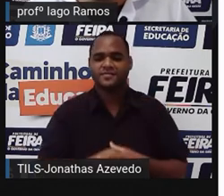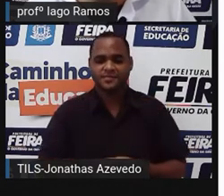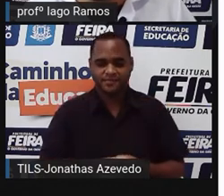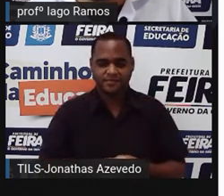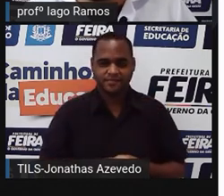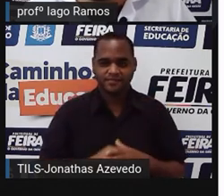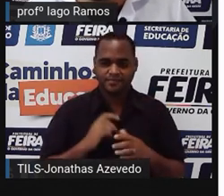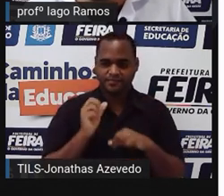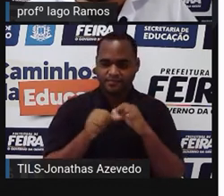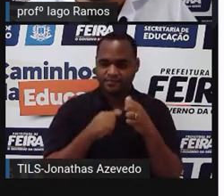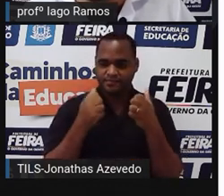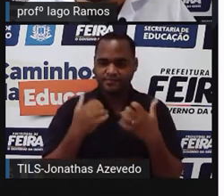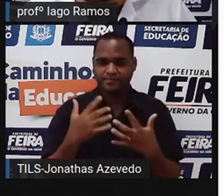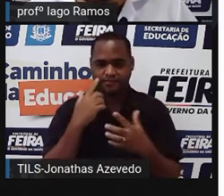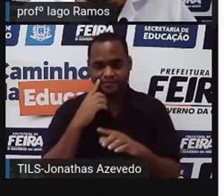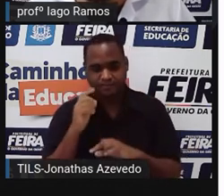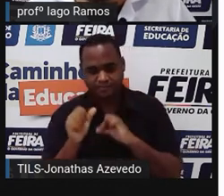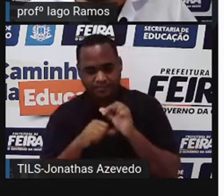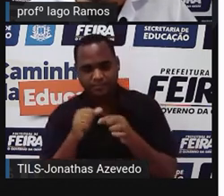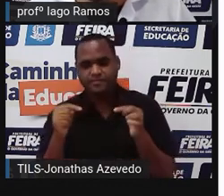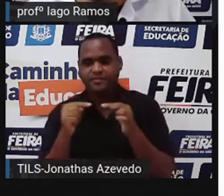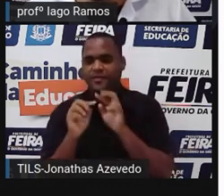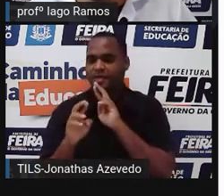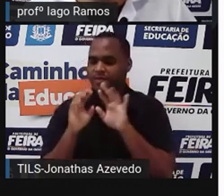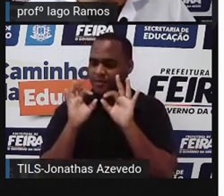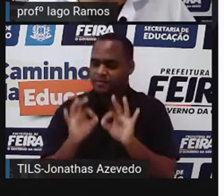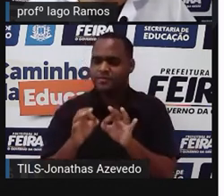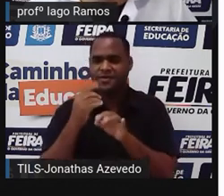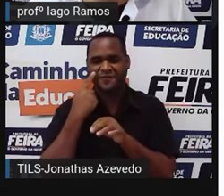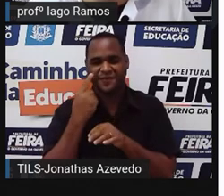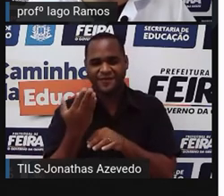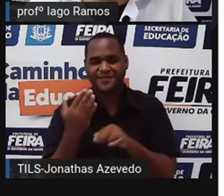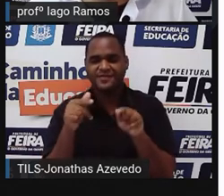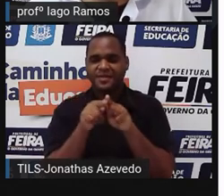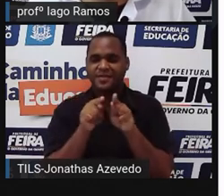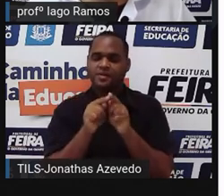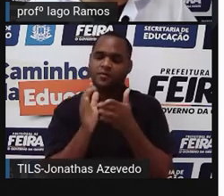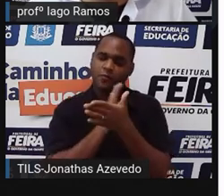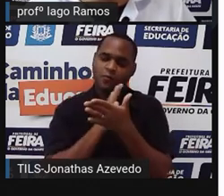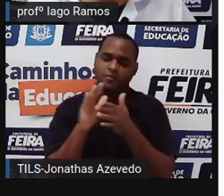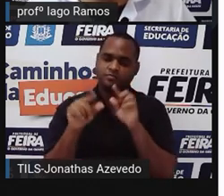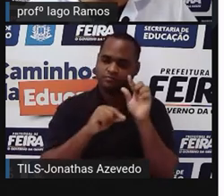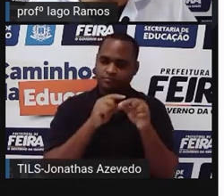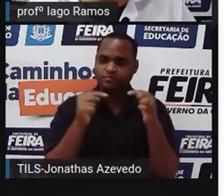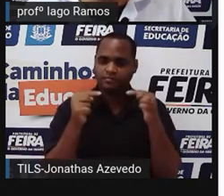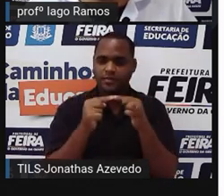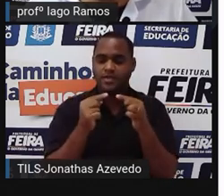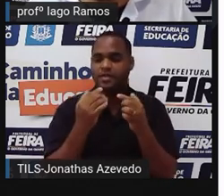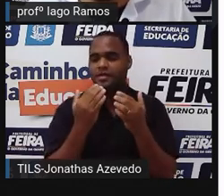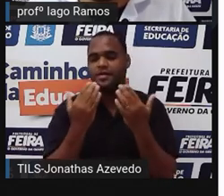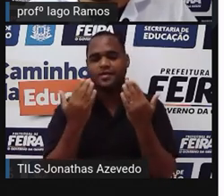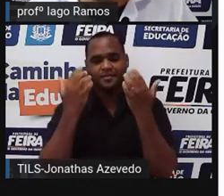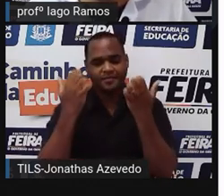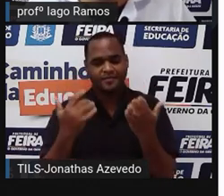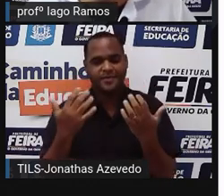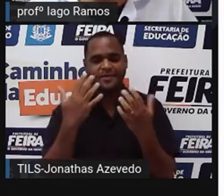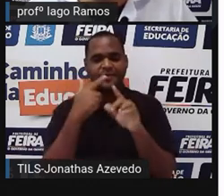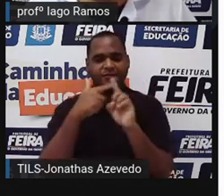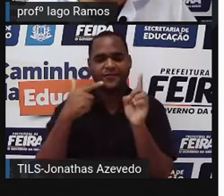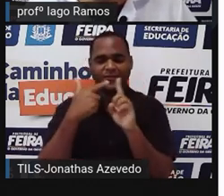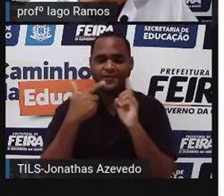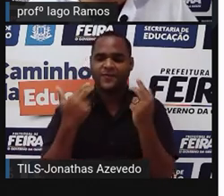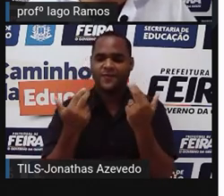essa correspondência, monto essas razões, a gente viu isso com mais detalhe na aula de semelhança de triângulos, tá